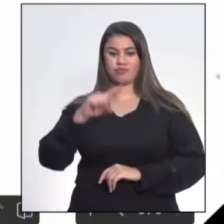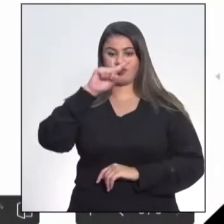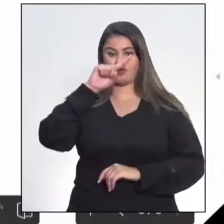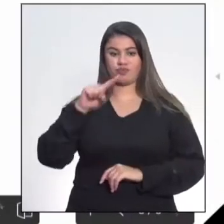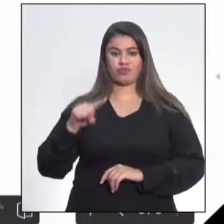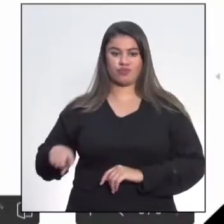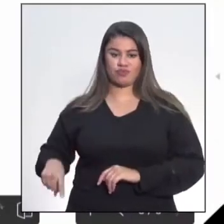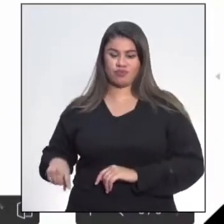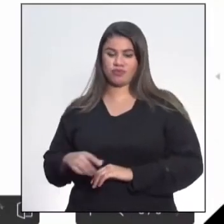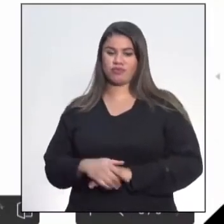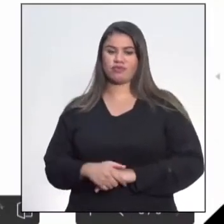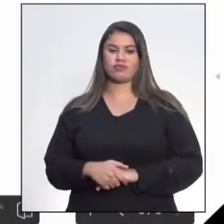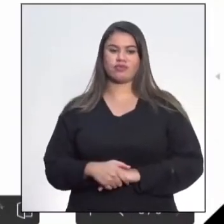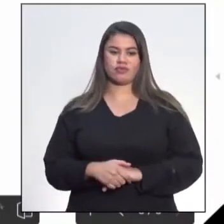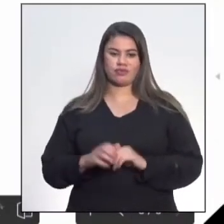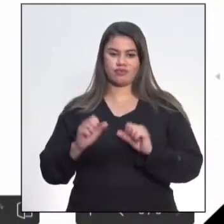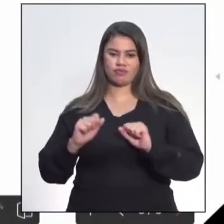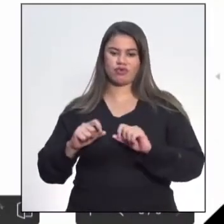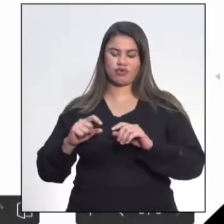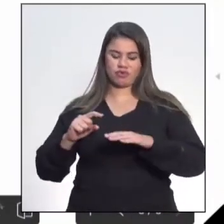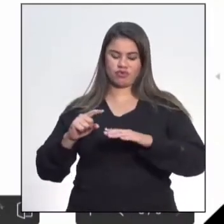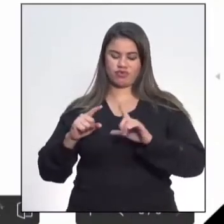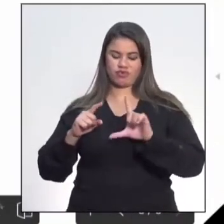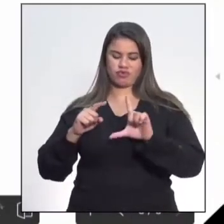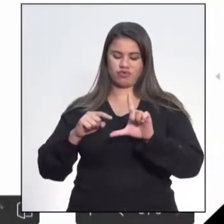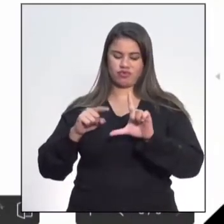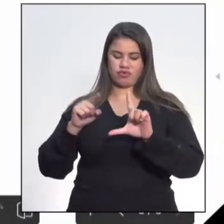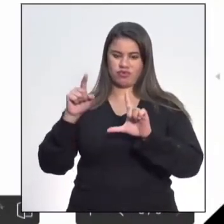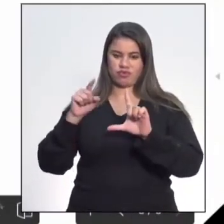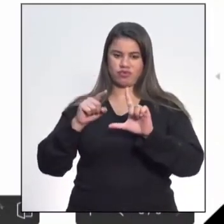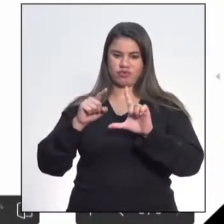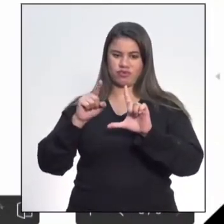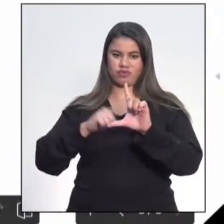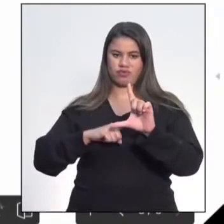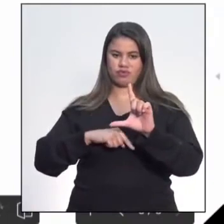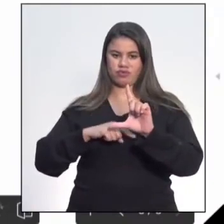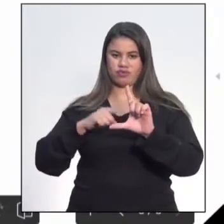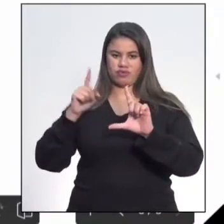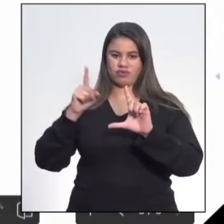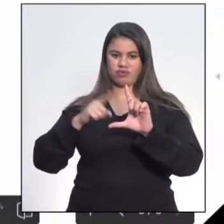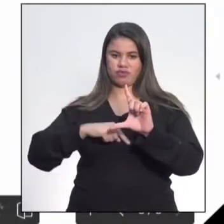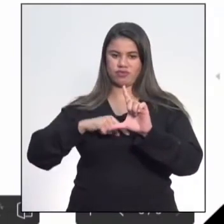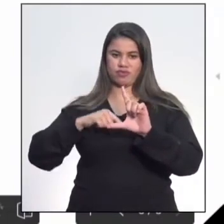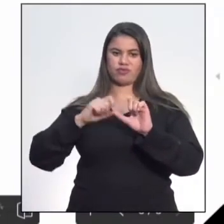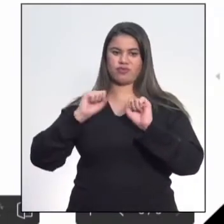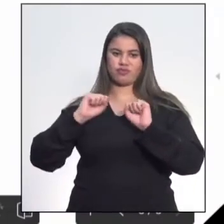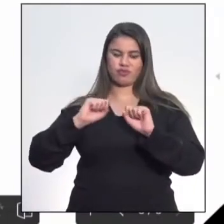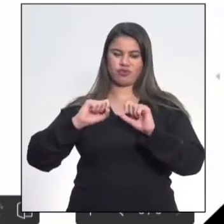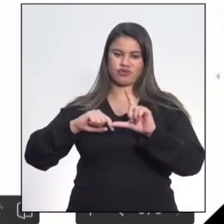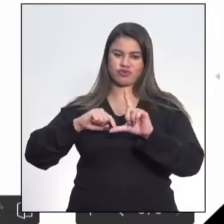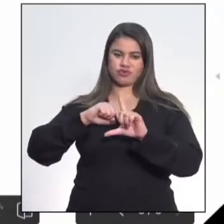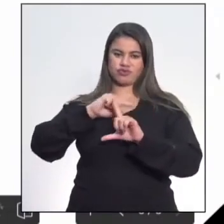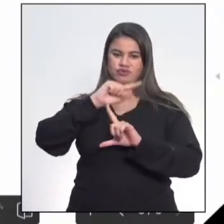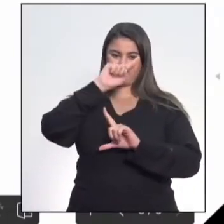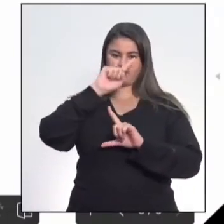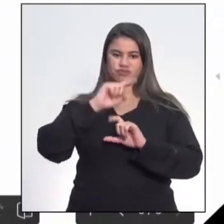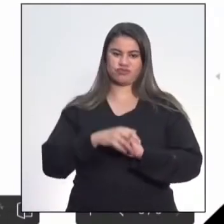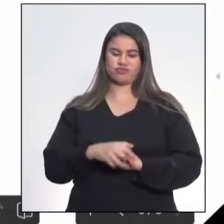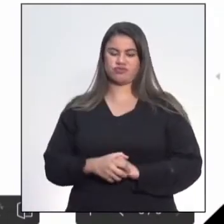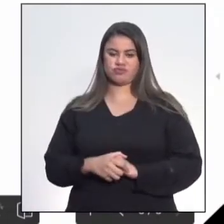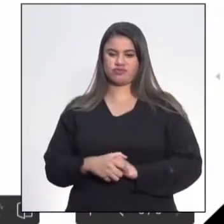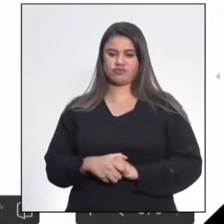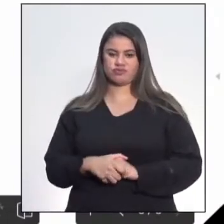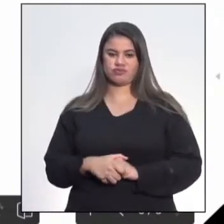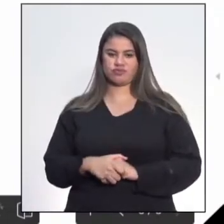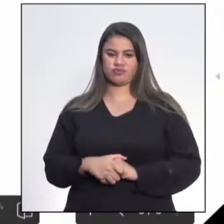lembrando, essa reta também pode cruzar e continuar para lá, tá, gente? Se eu não fiz isso nos outros, cuidado com esse detalhe que ela pode passar pela origem e continuar, tá bom?